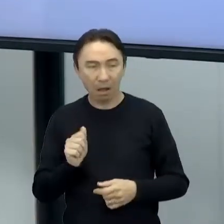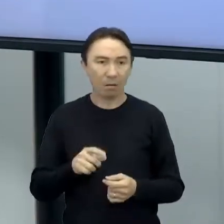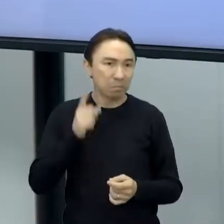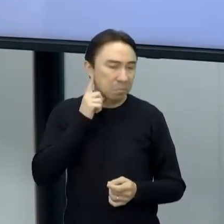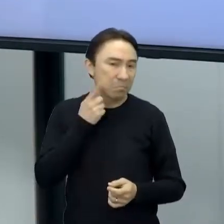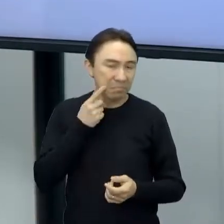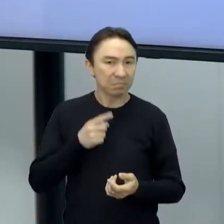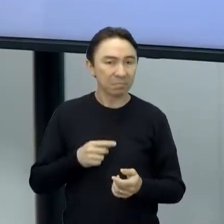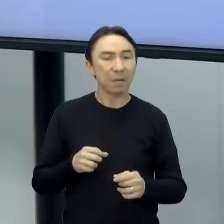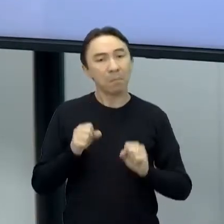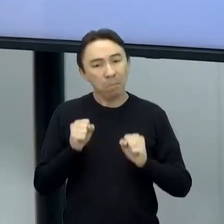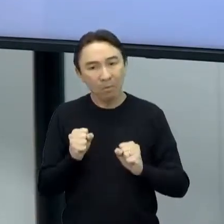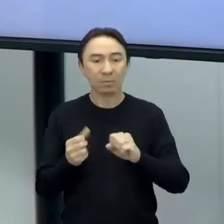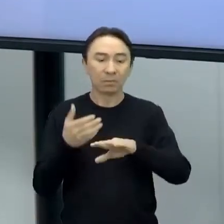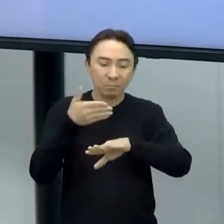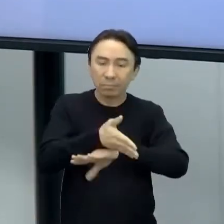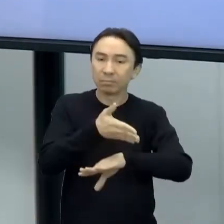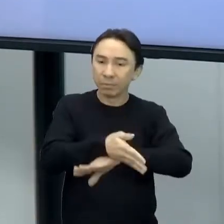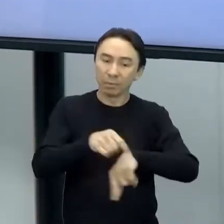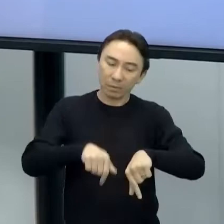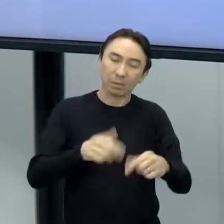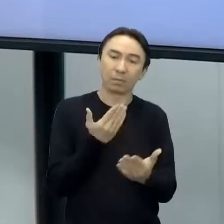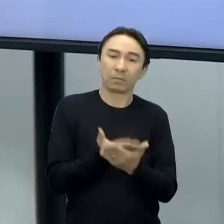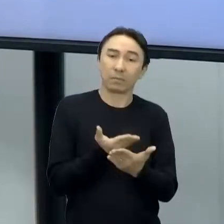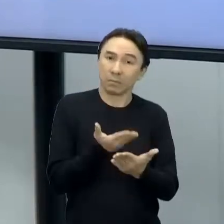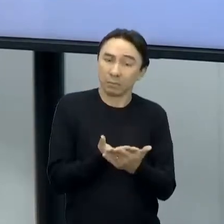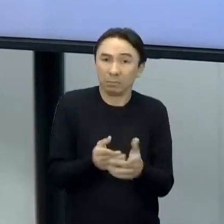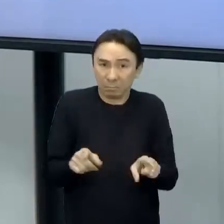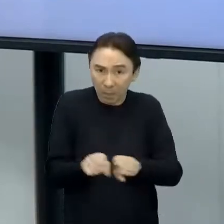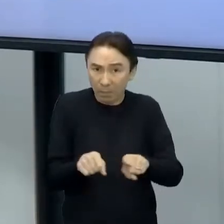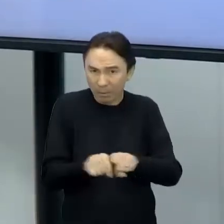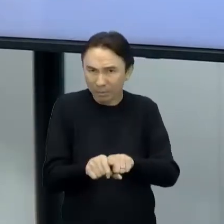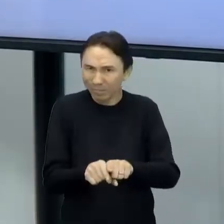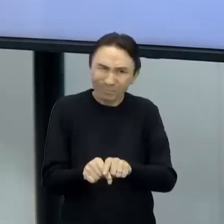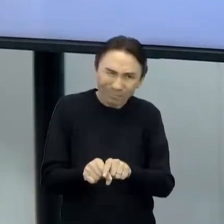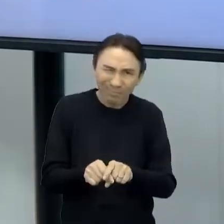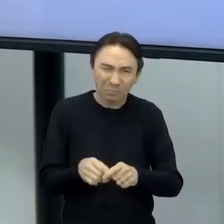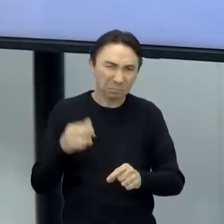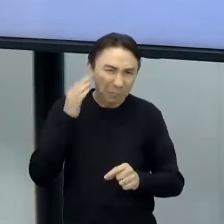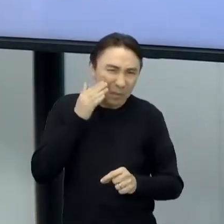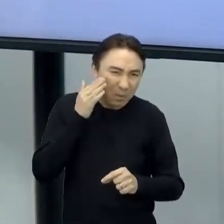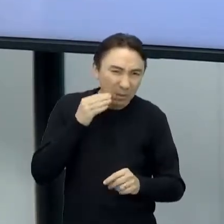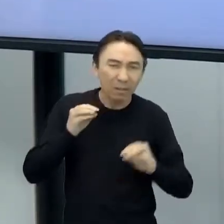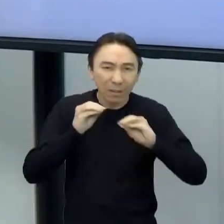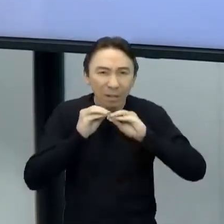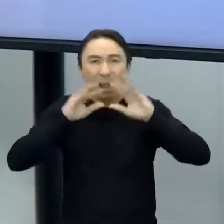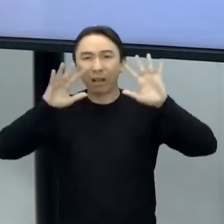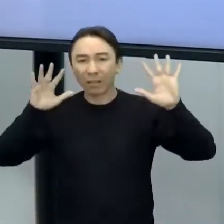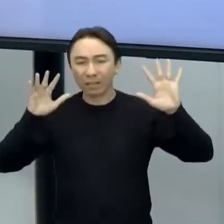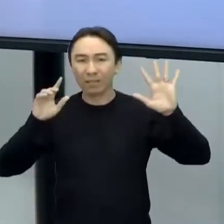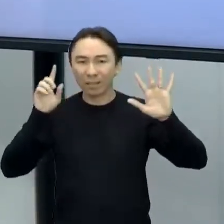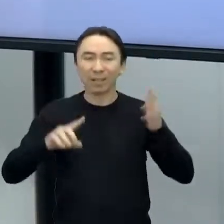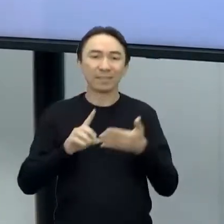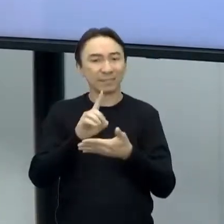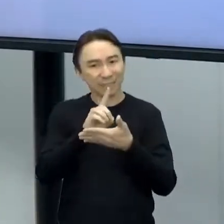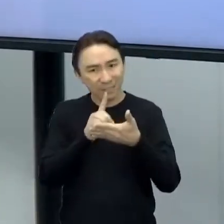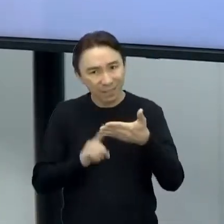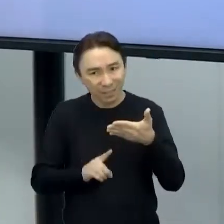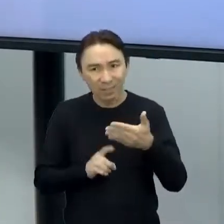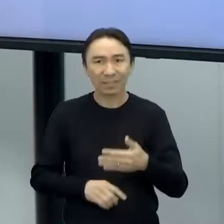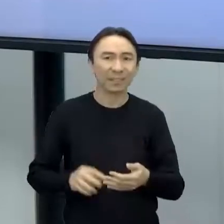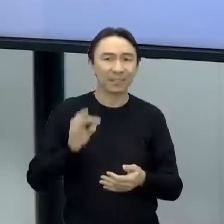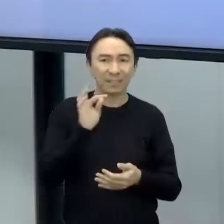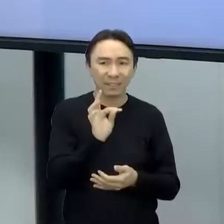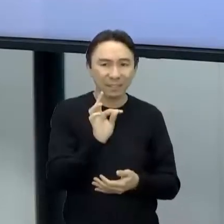também, certo? Então, acho que ficou claro, né? O que é esse design thinking.